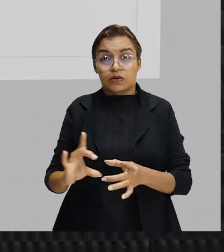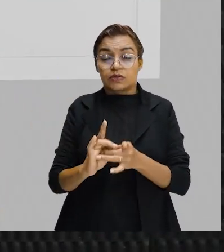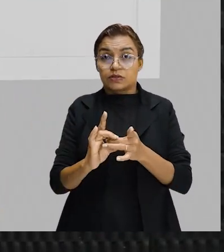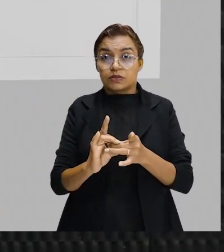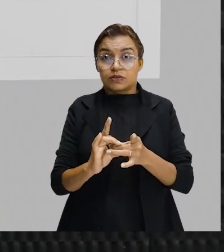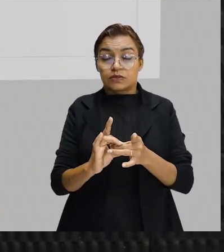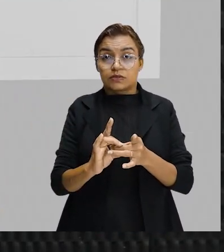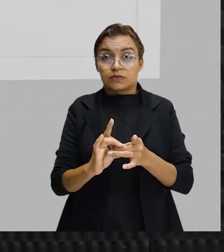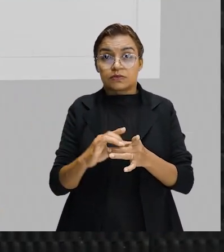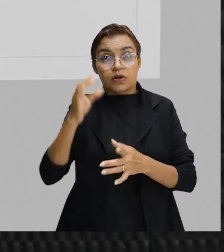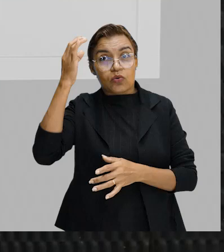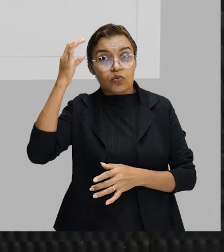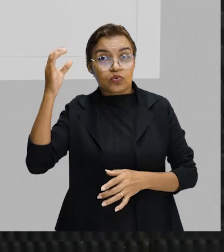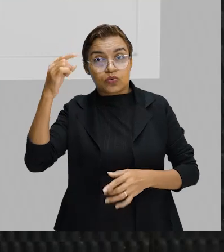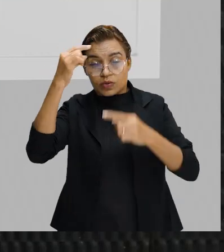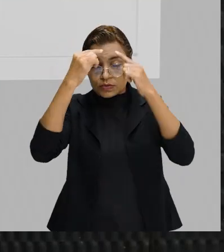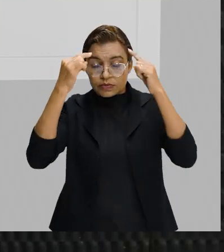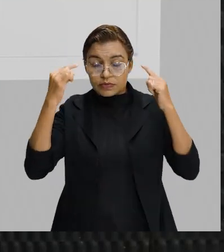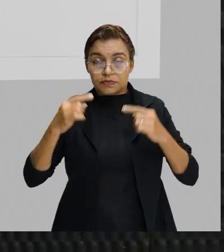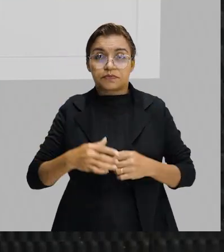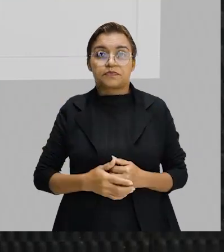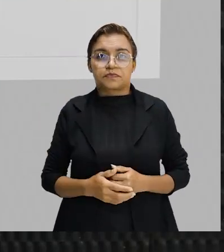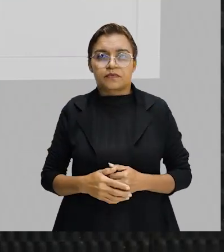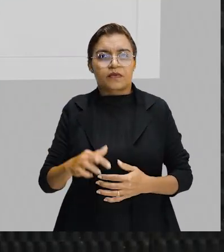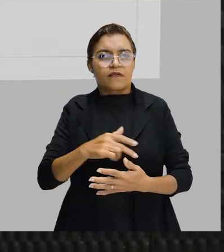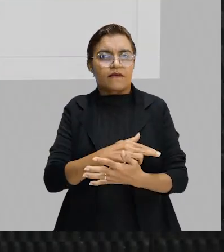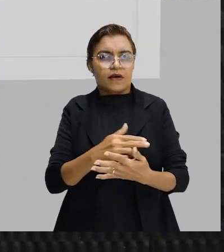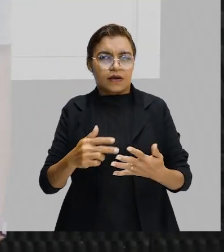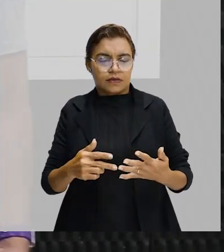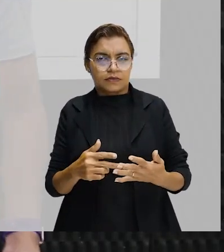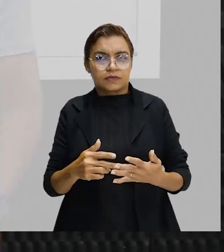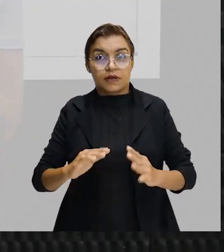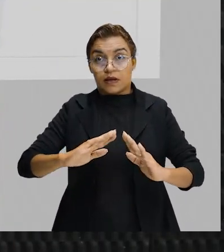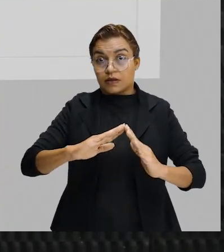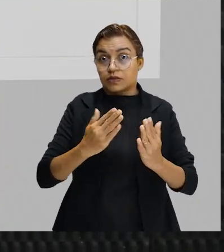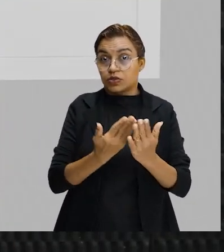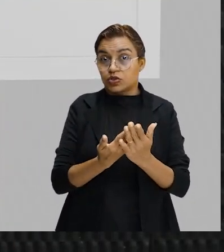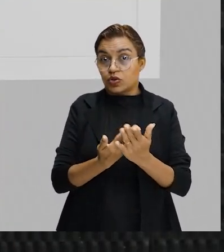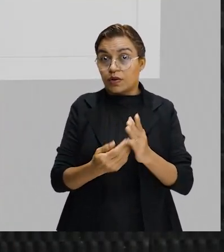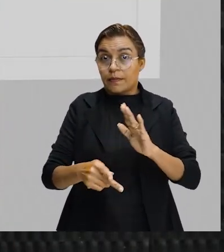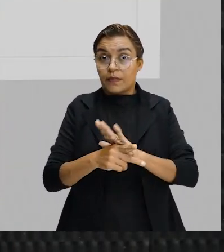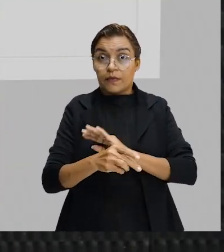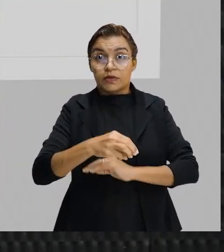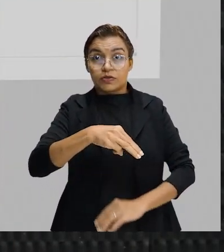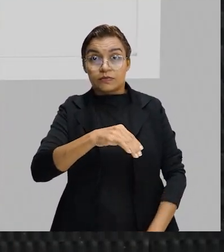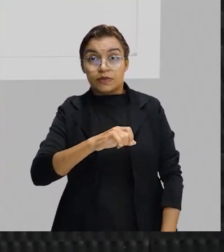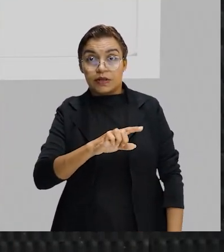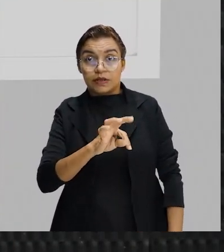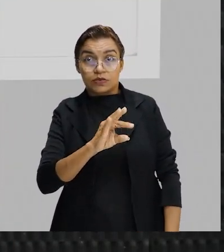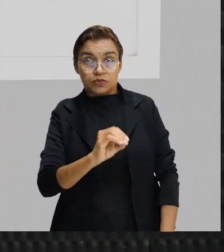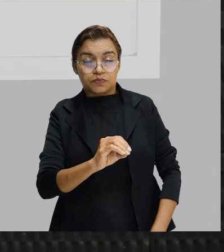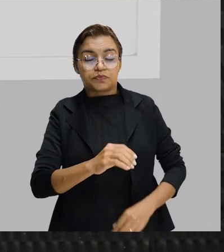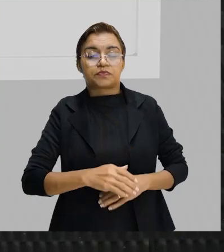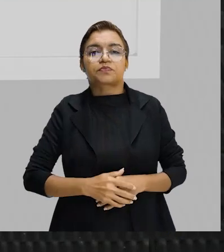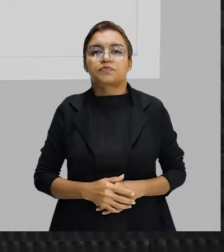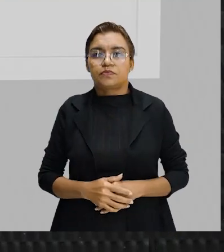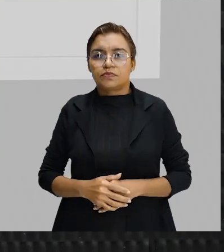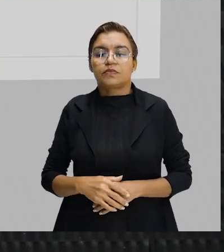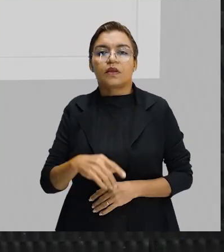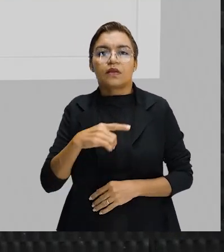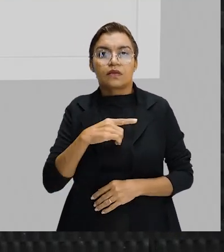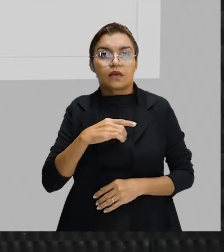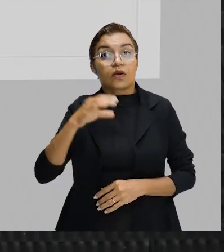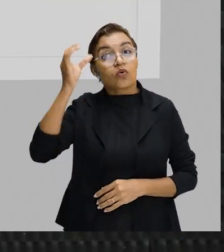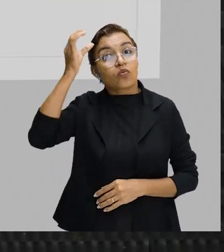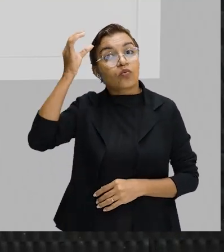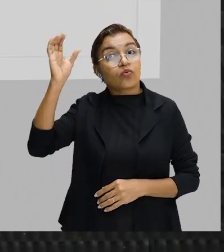Samos, que é Pitágoras, e a ilha de Mileto, com Tales e Anaximandro, pertence à escola de Mileto, os outros dois. Tá? Então nós temos a